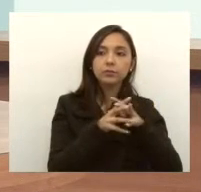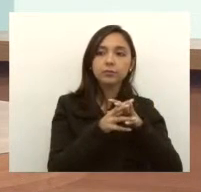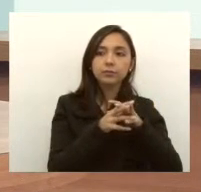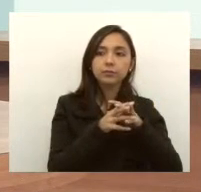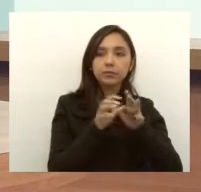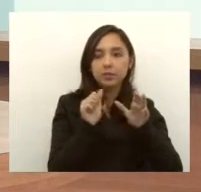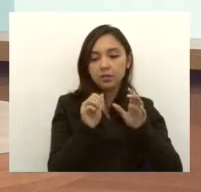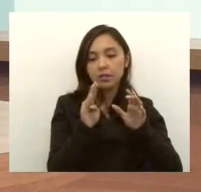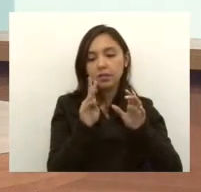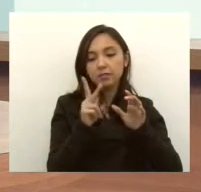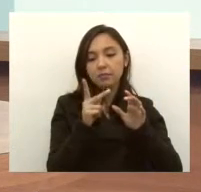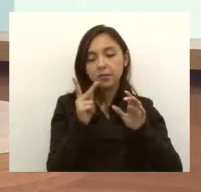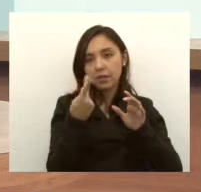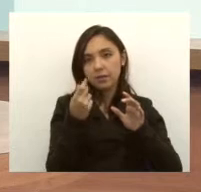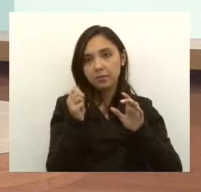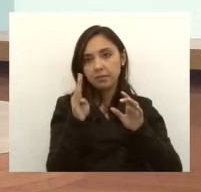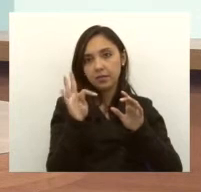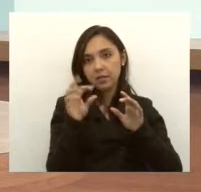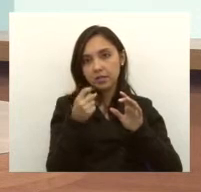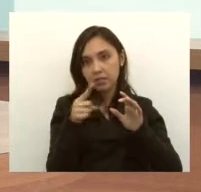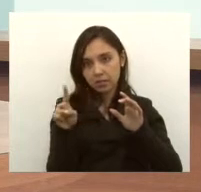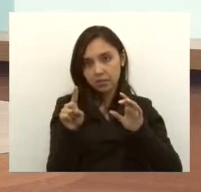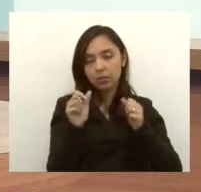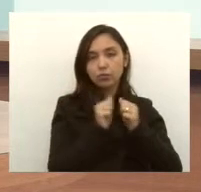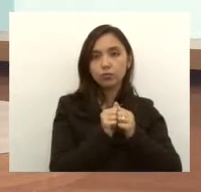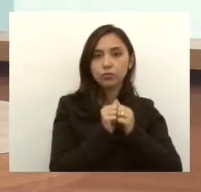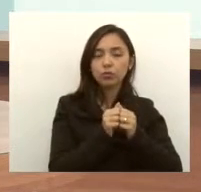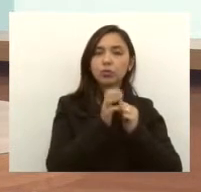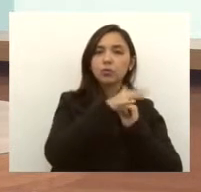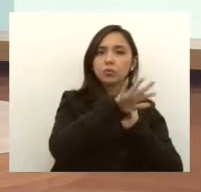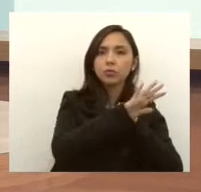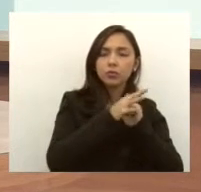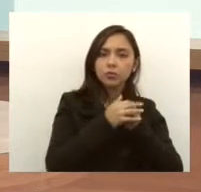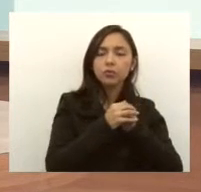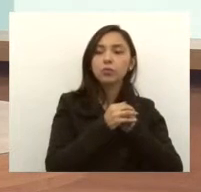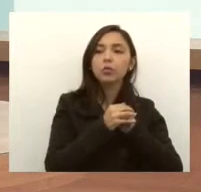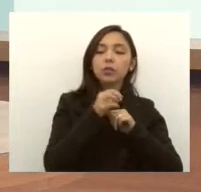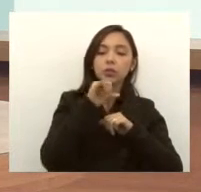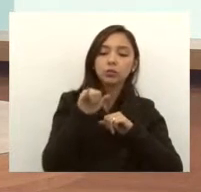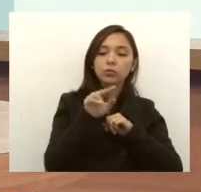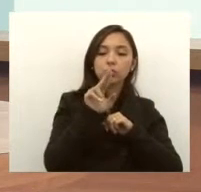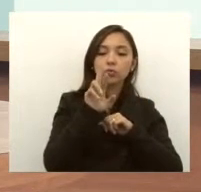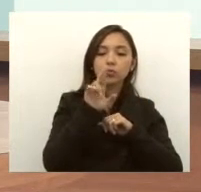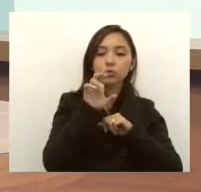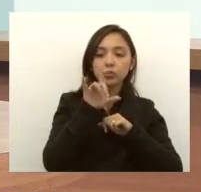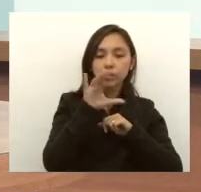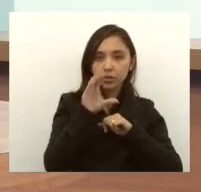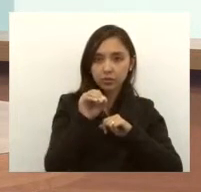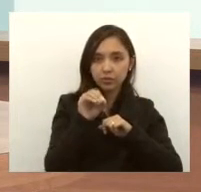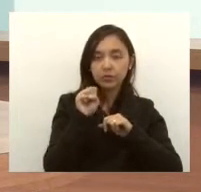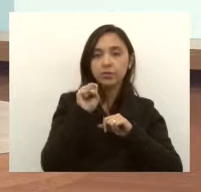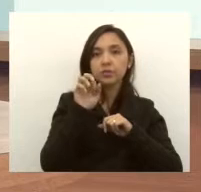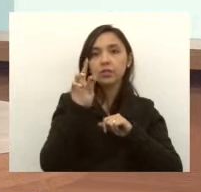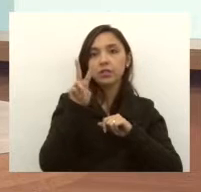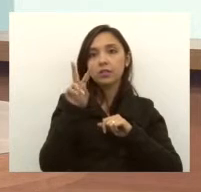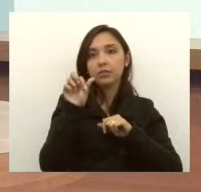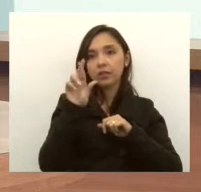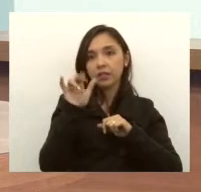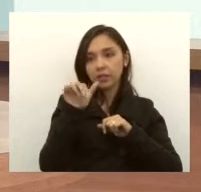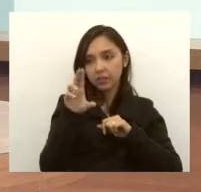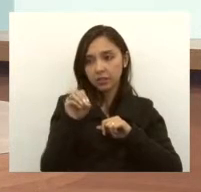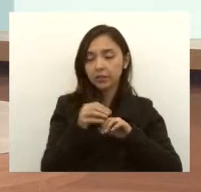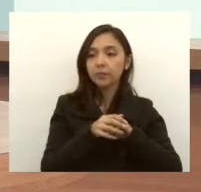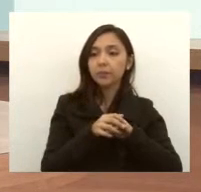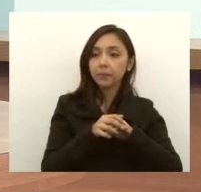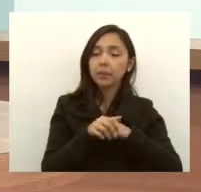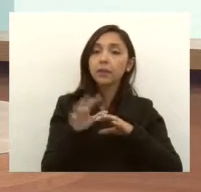na habitação, pelo Vadinho Moreira, adjunto, e pelo Orlando Fantasini, e no jurídico pelo Severino e pelo Dr. Milton, Marcelo